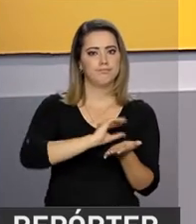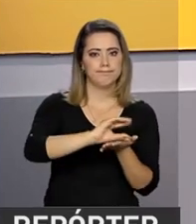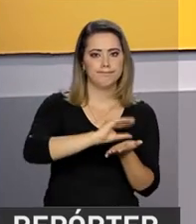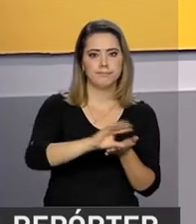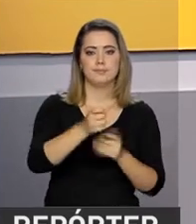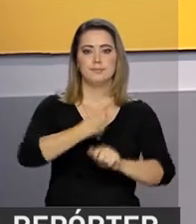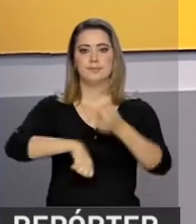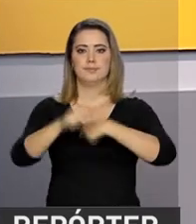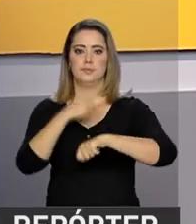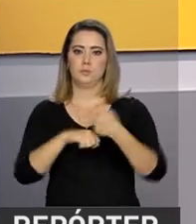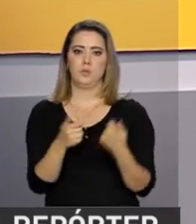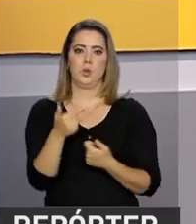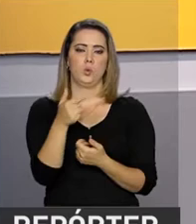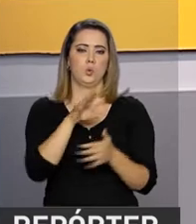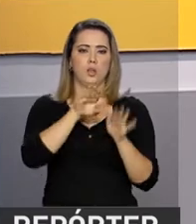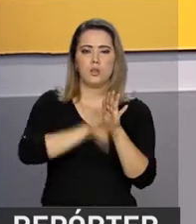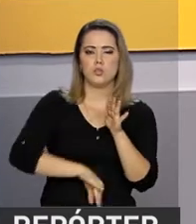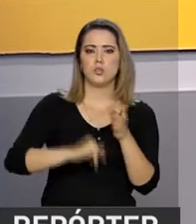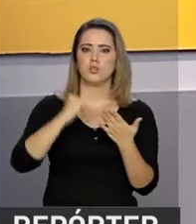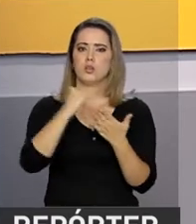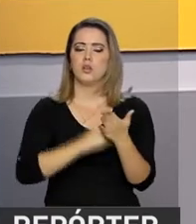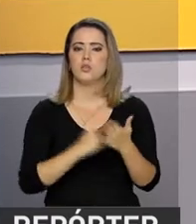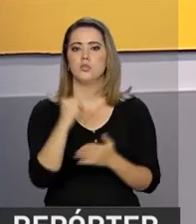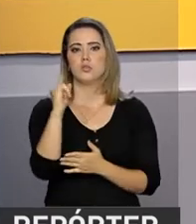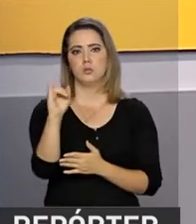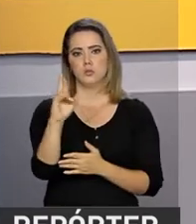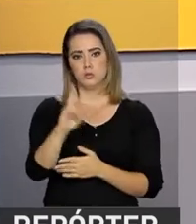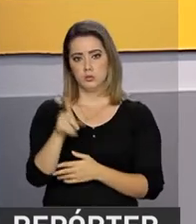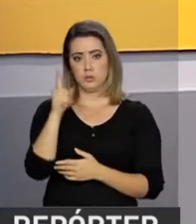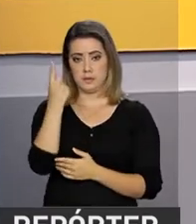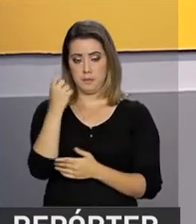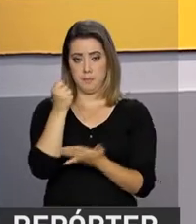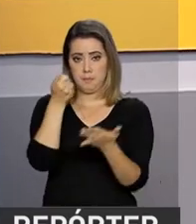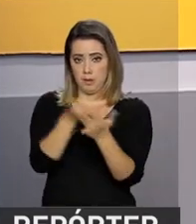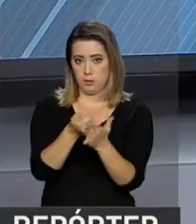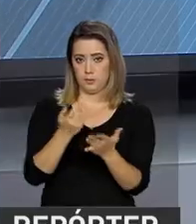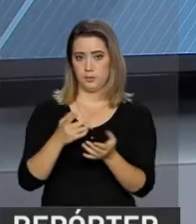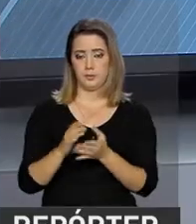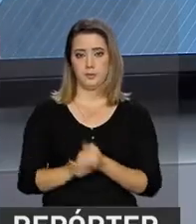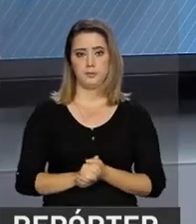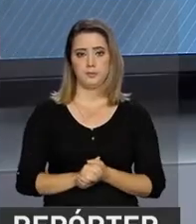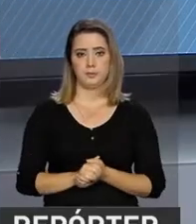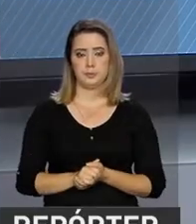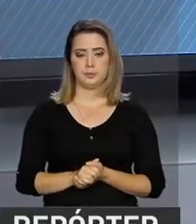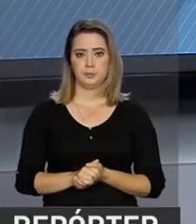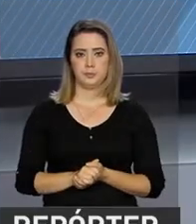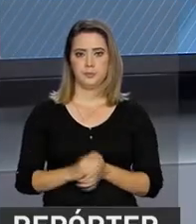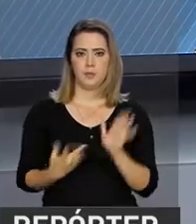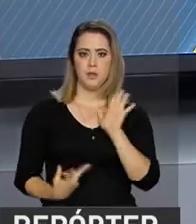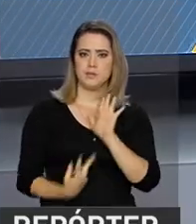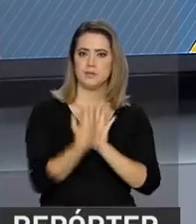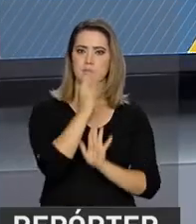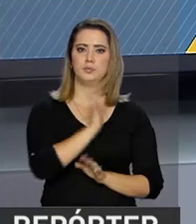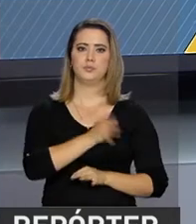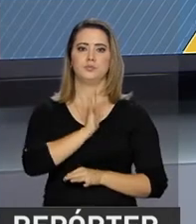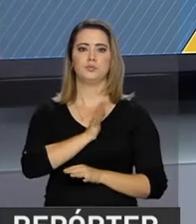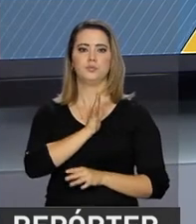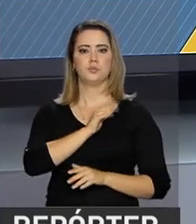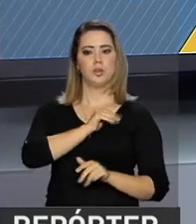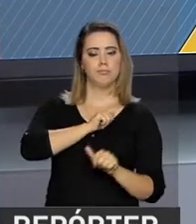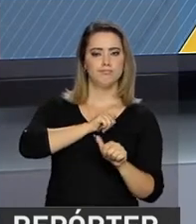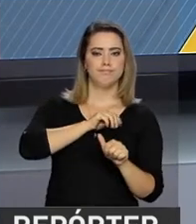na economia não haverá desconto de imposto de renda nesta primeira parcela cirurgias no coração e